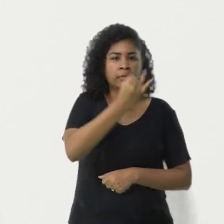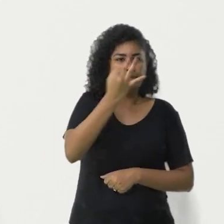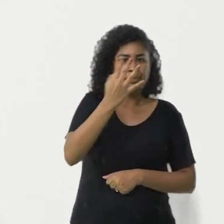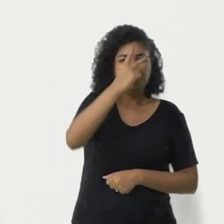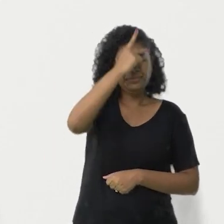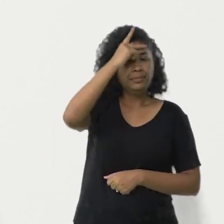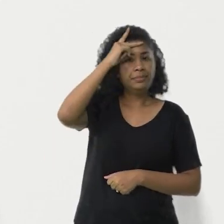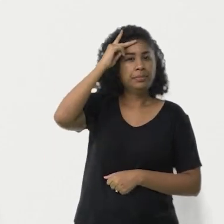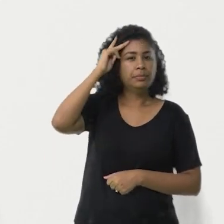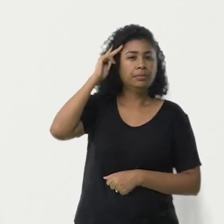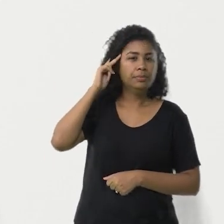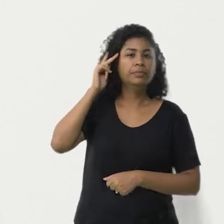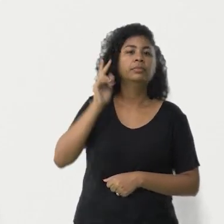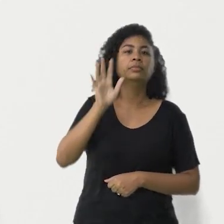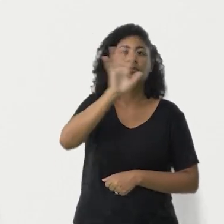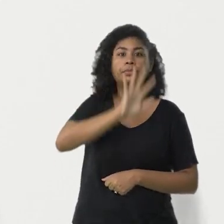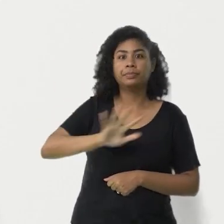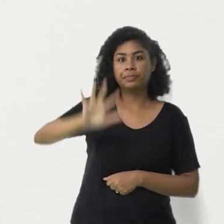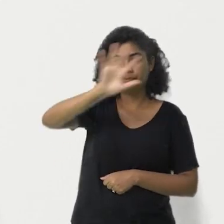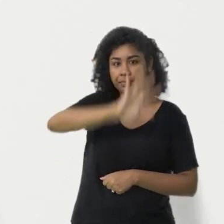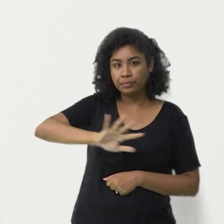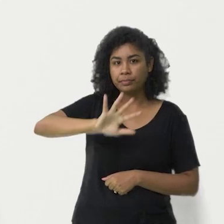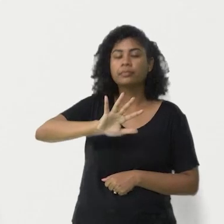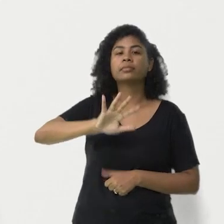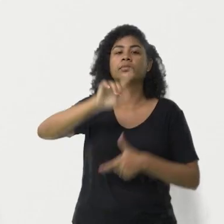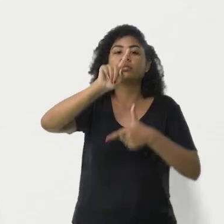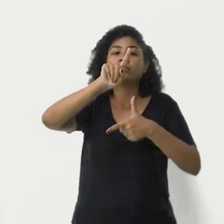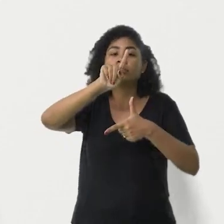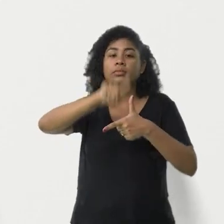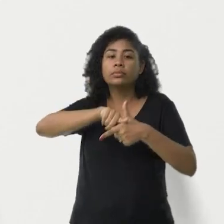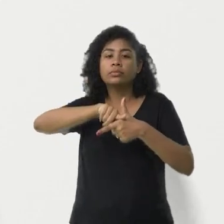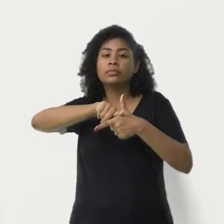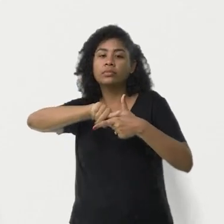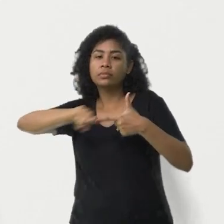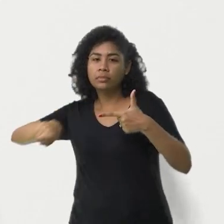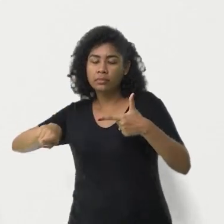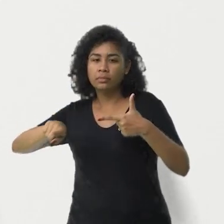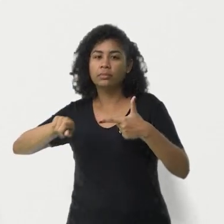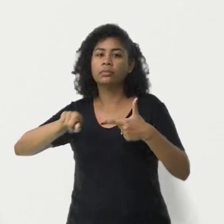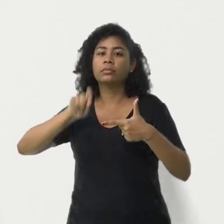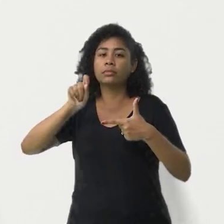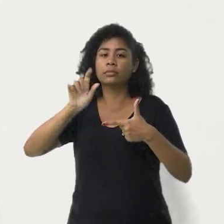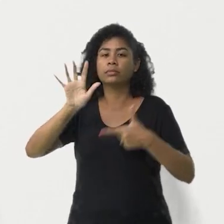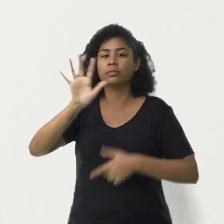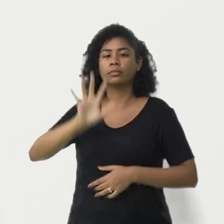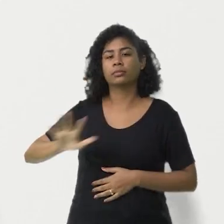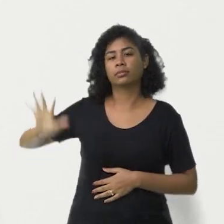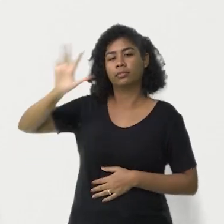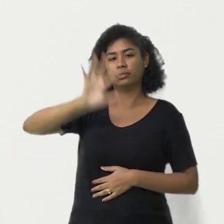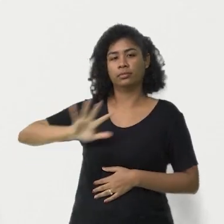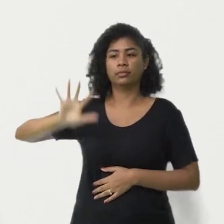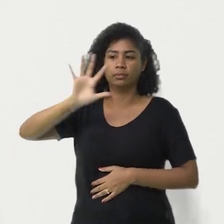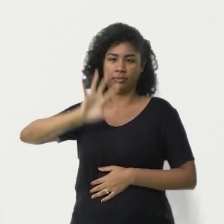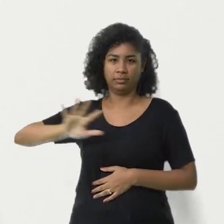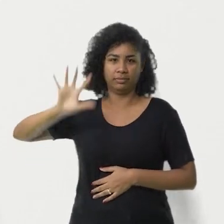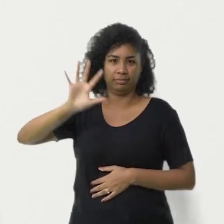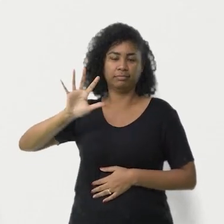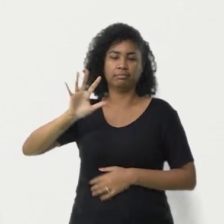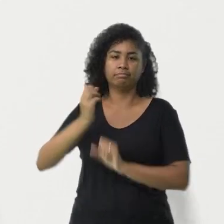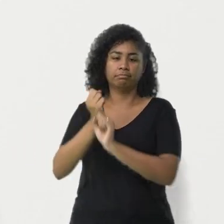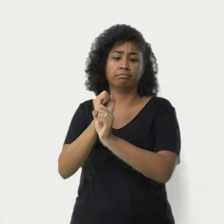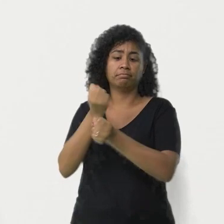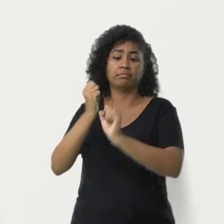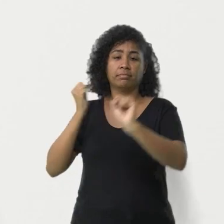pessoas daquela área, né? E vai ser dividida pela área, pela extensão, pelo tamanho